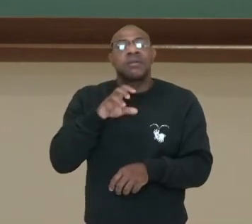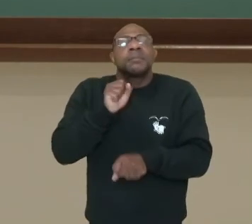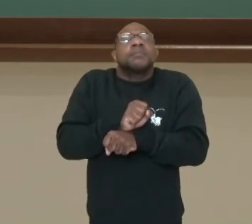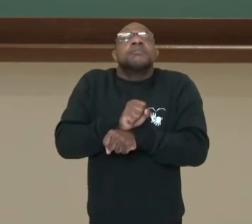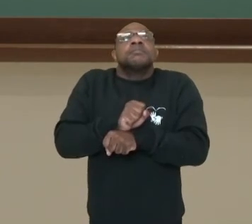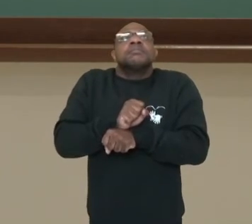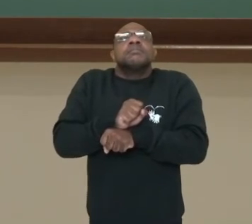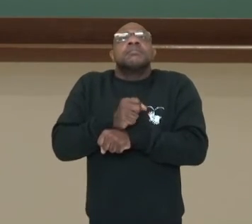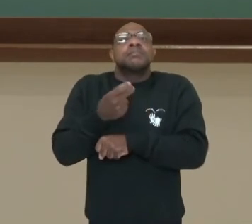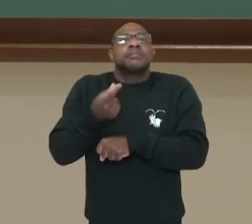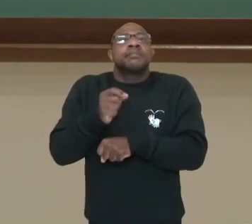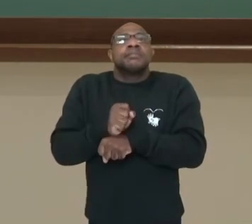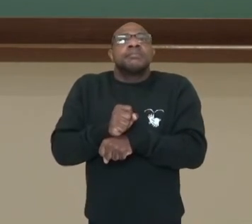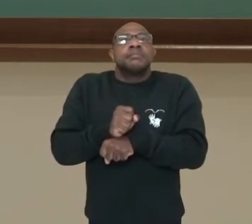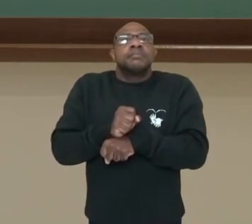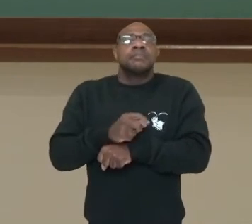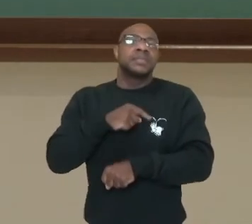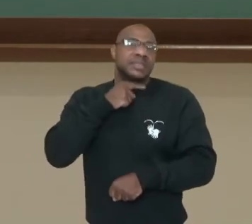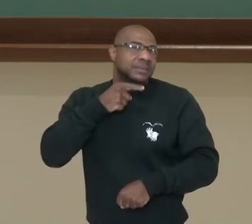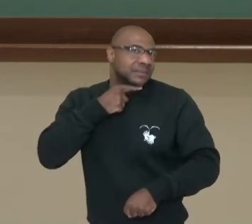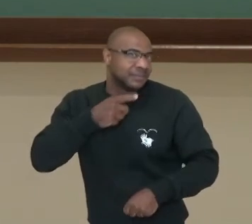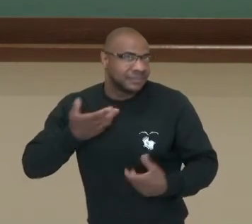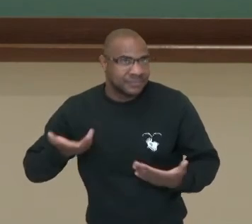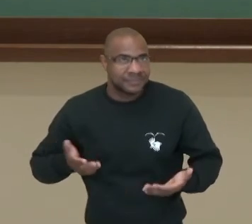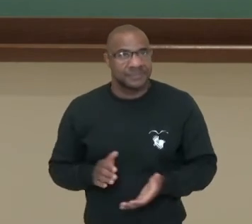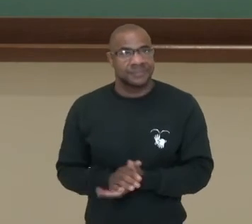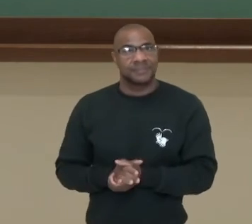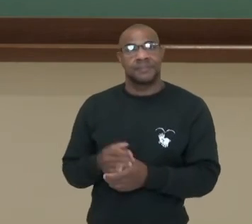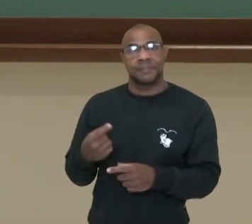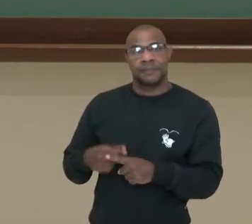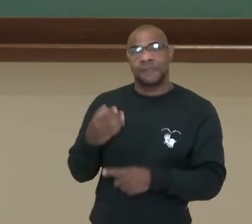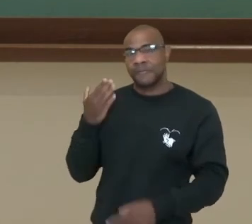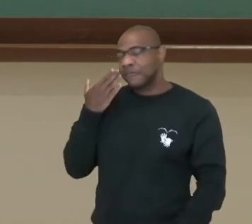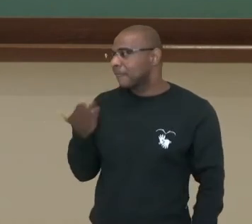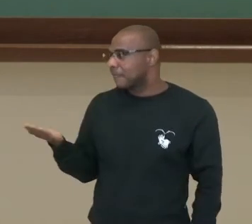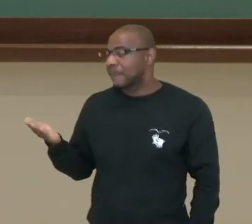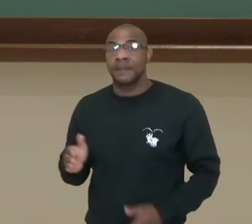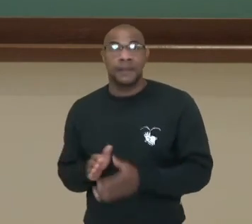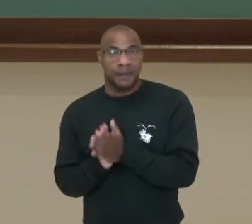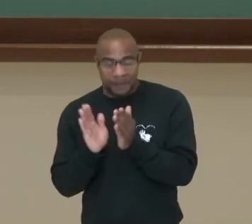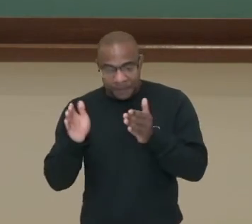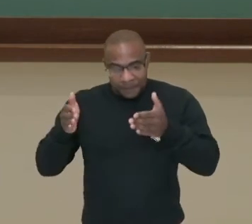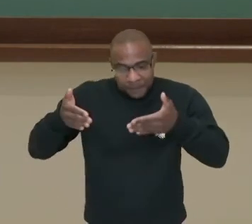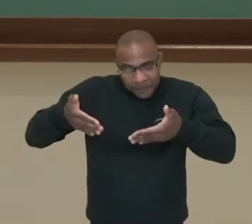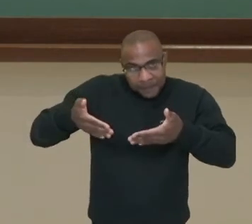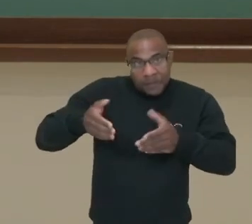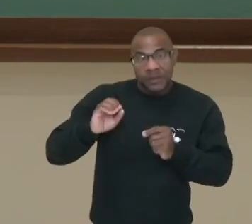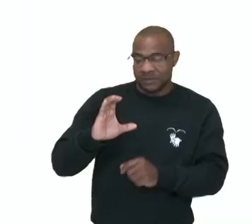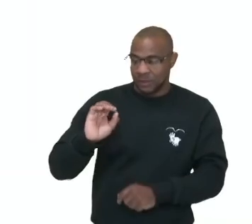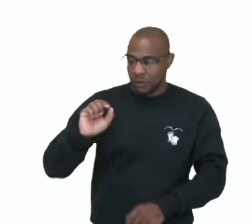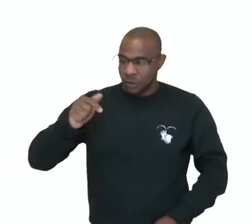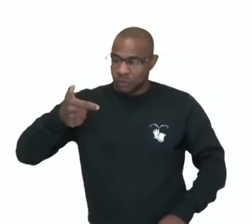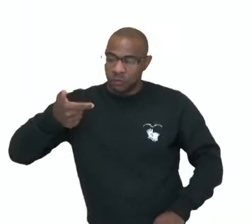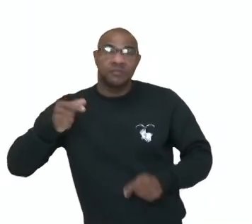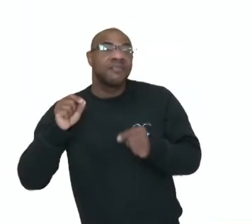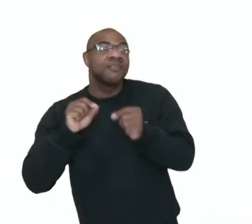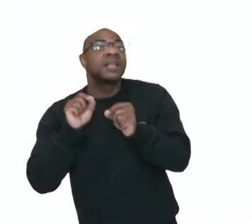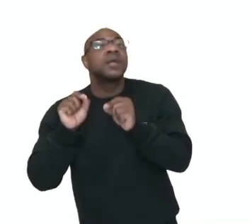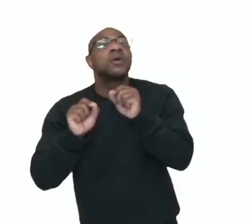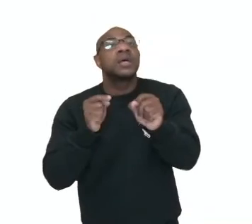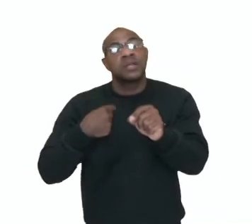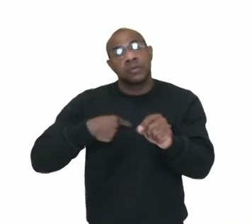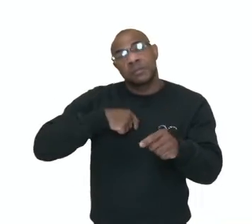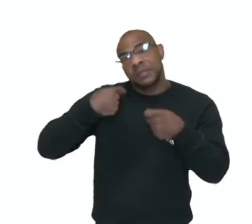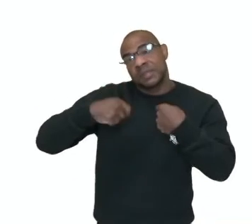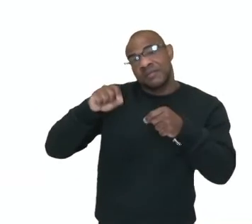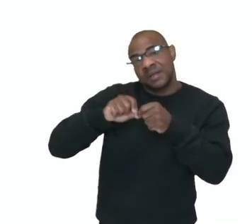tempo, ok? Então, ó, uma alta concentração de gás carbônico, né, vai fazer com que a gente tenha que